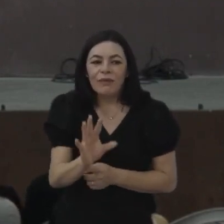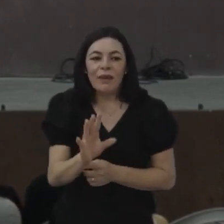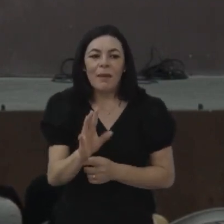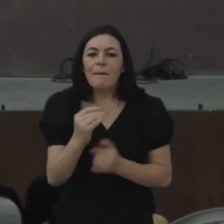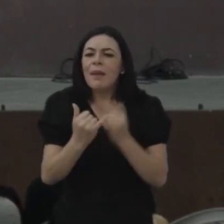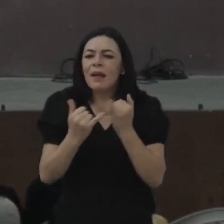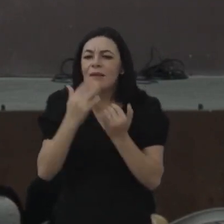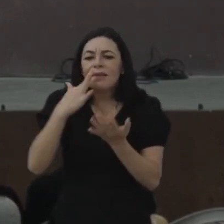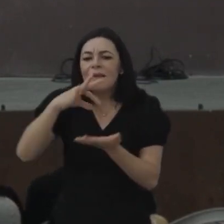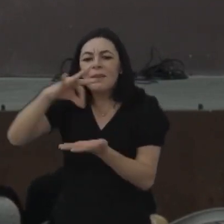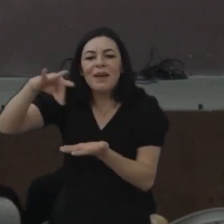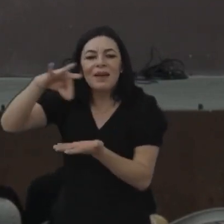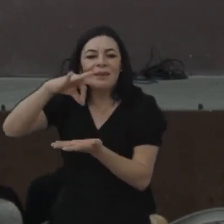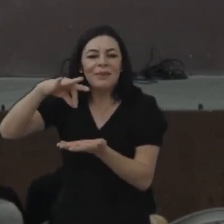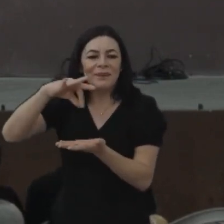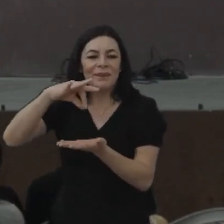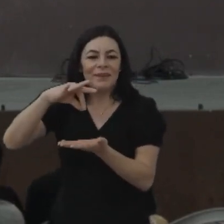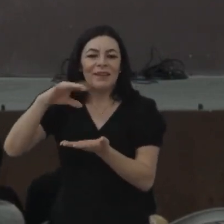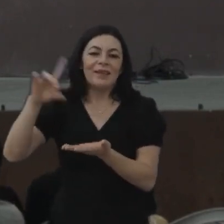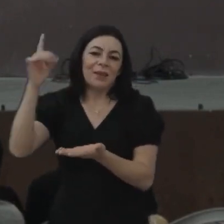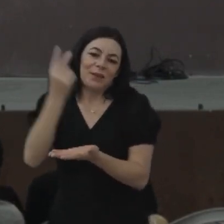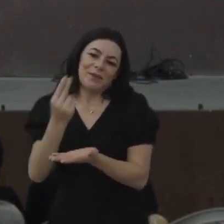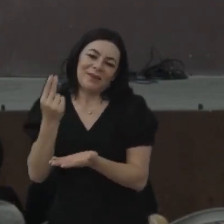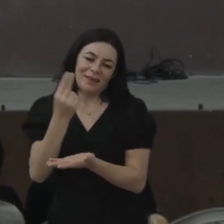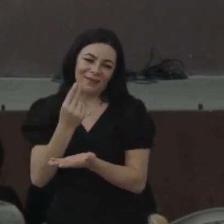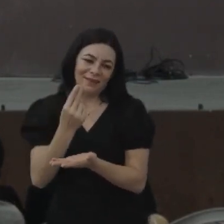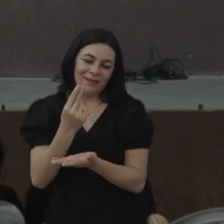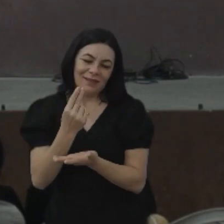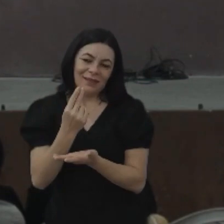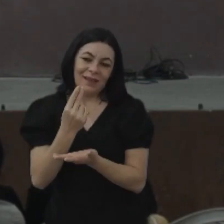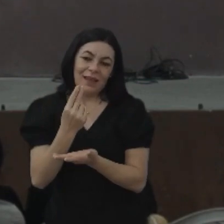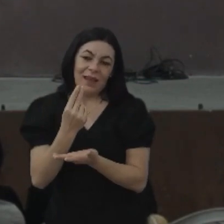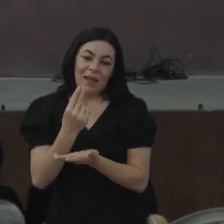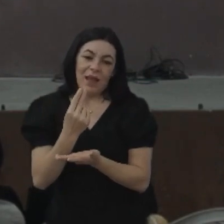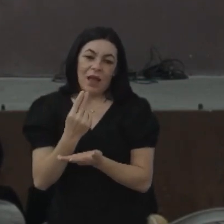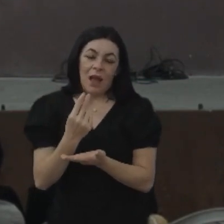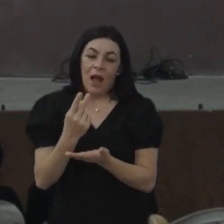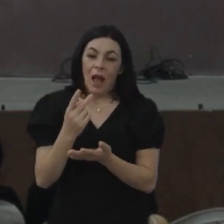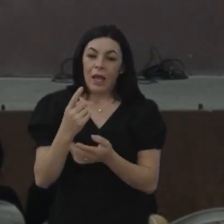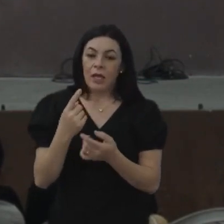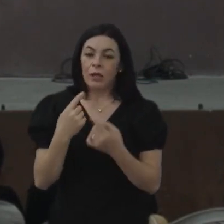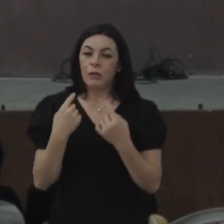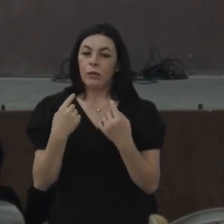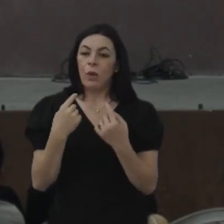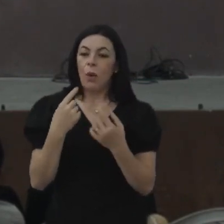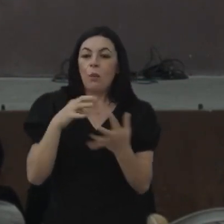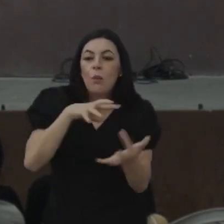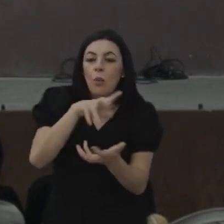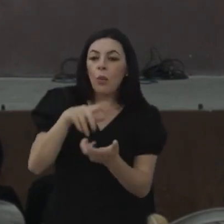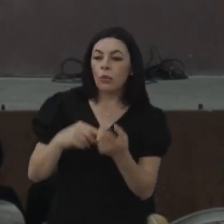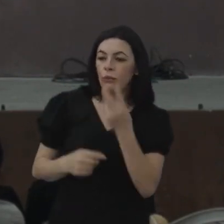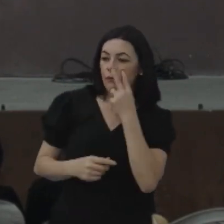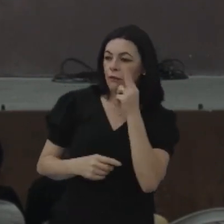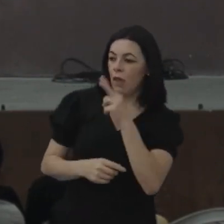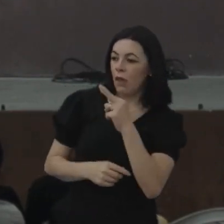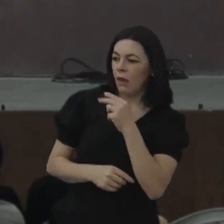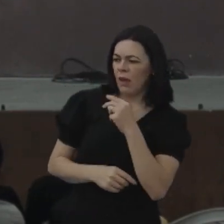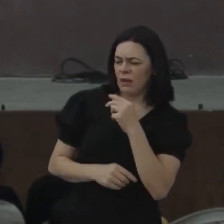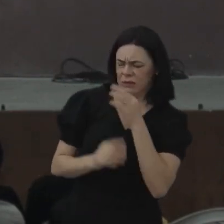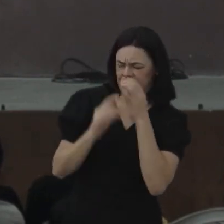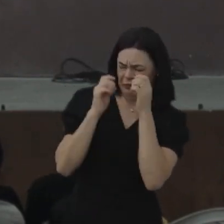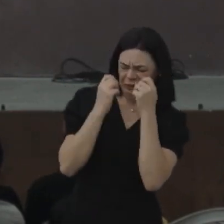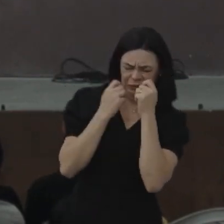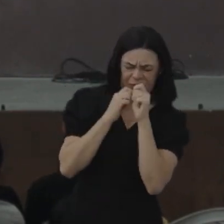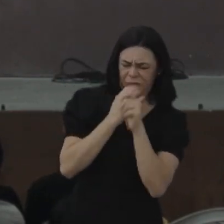Deus. Nós somos o sal que incomoda os olhos do mundo, que tempera para que esse mundo não